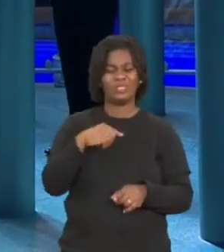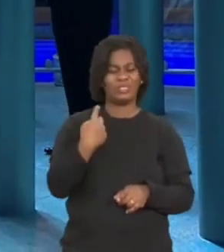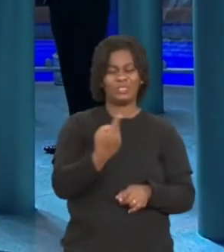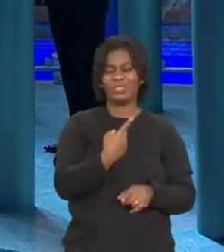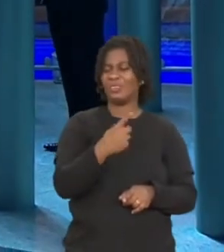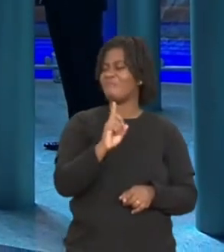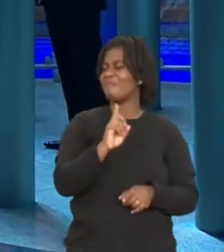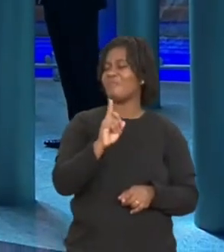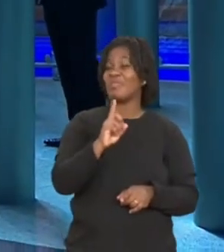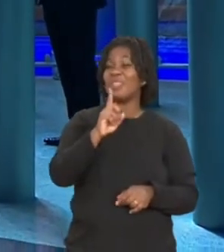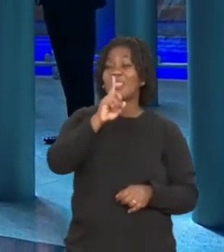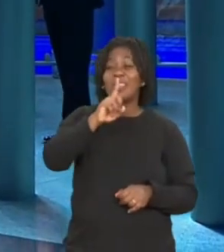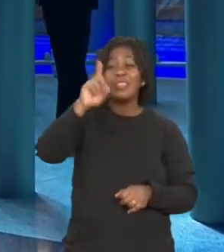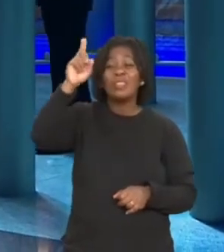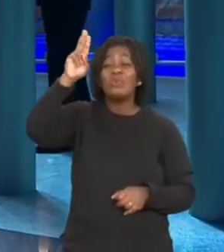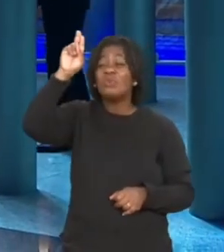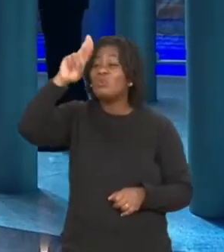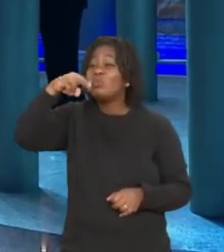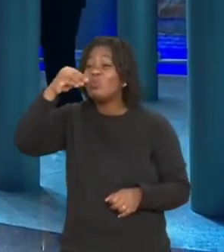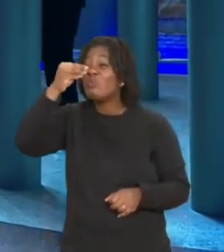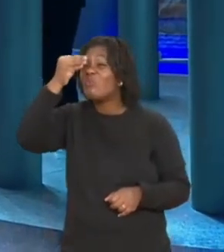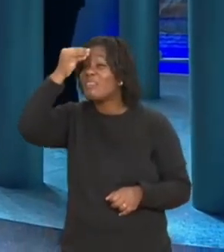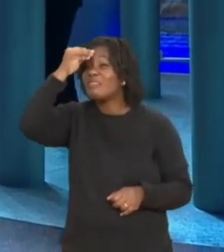Deus nunca desistiu de você.